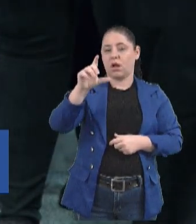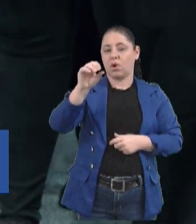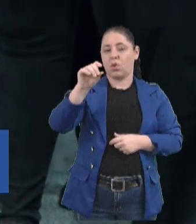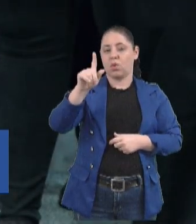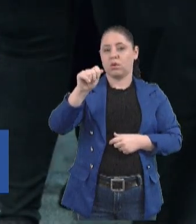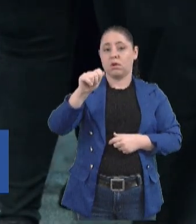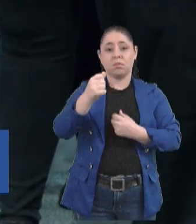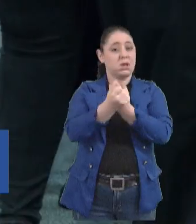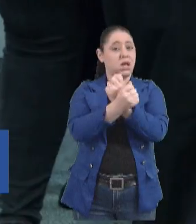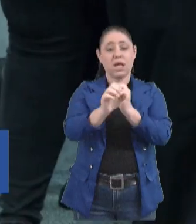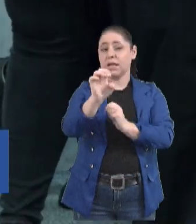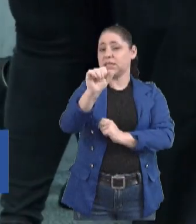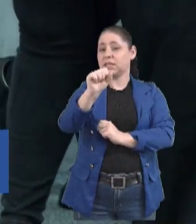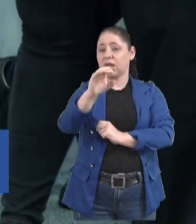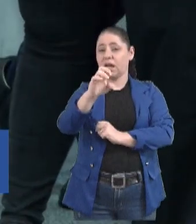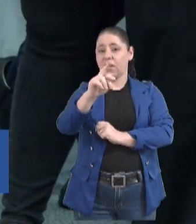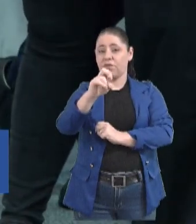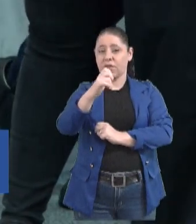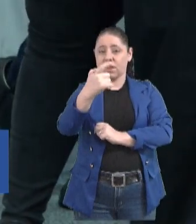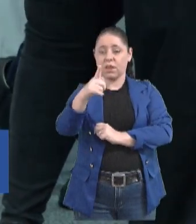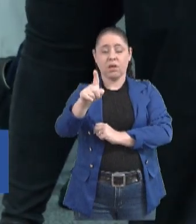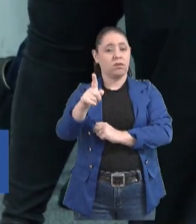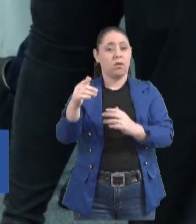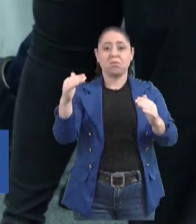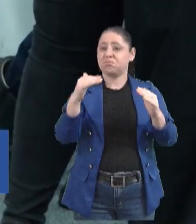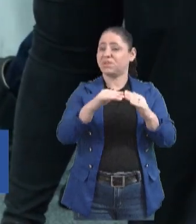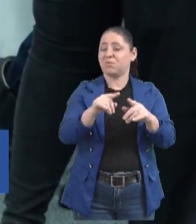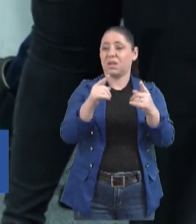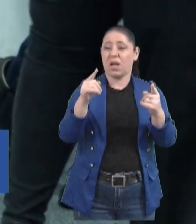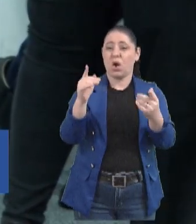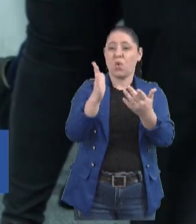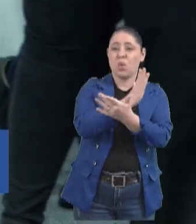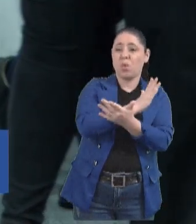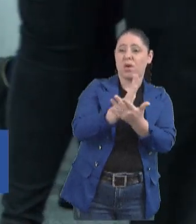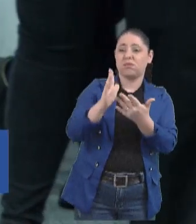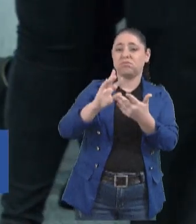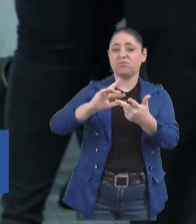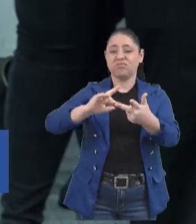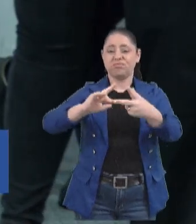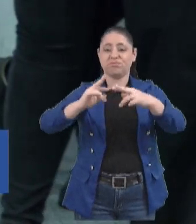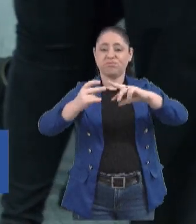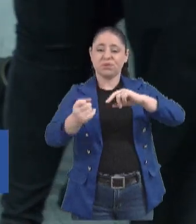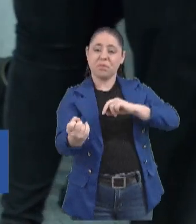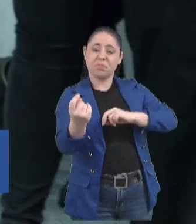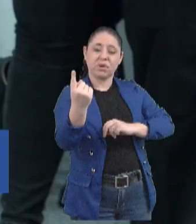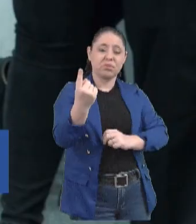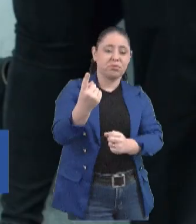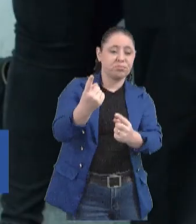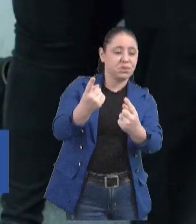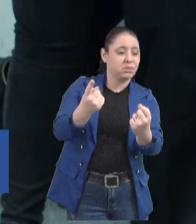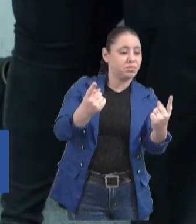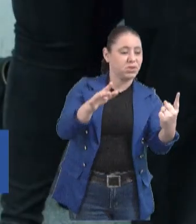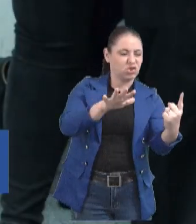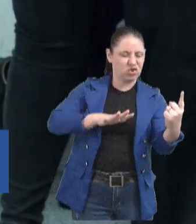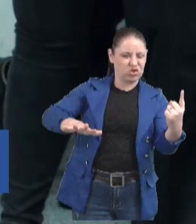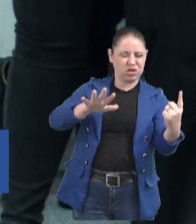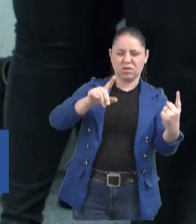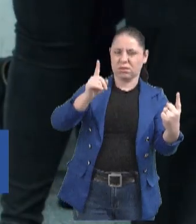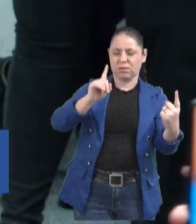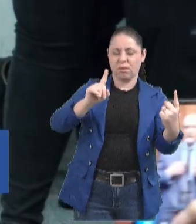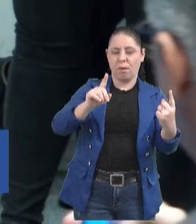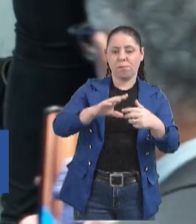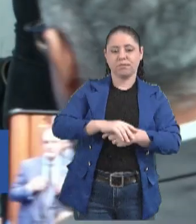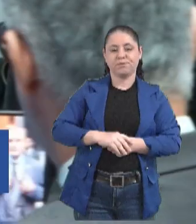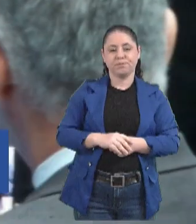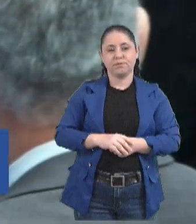para escravidão mesmo. Mas isso aí é pontual, deputado. Isso aí não é generalizado. Eu